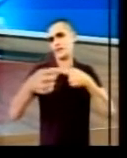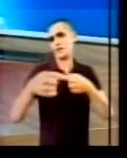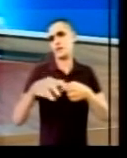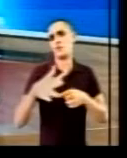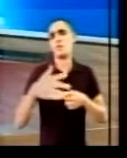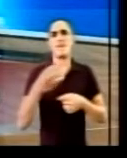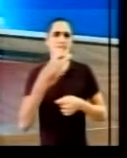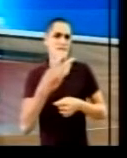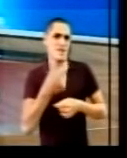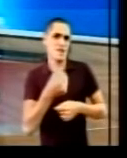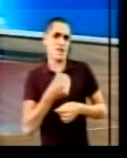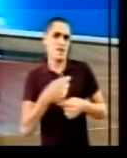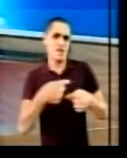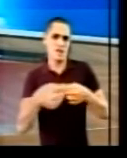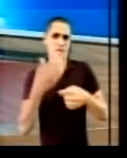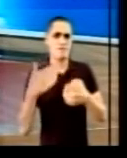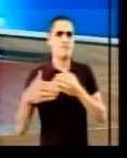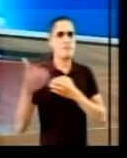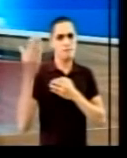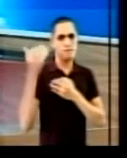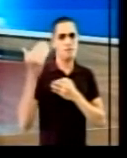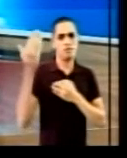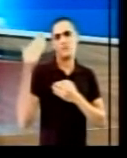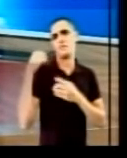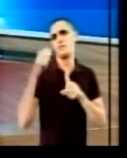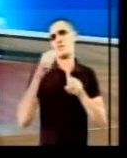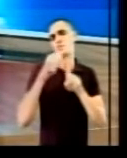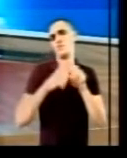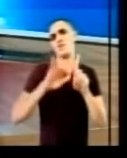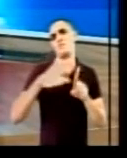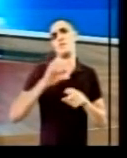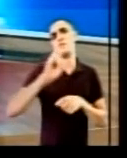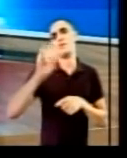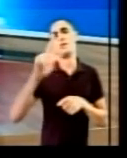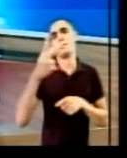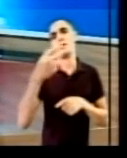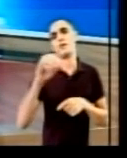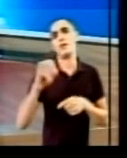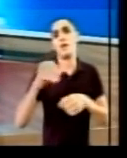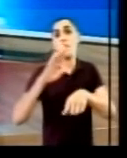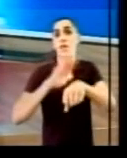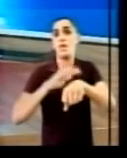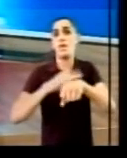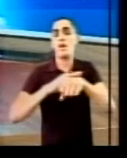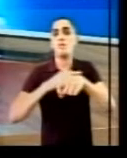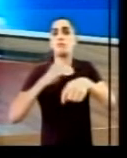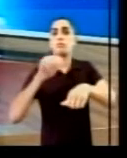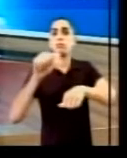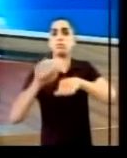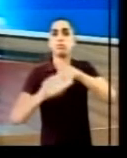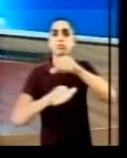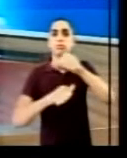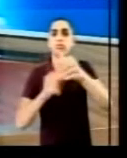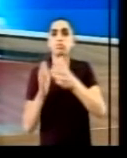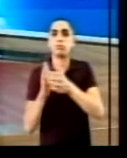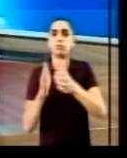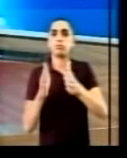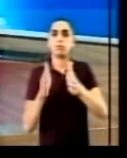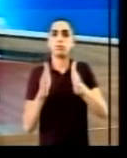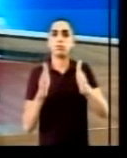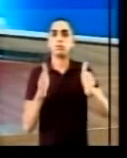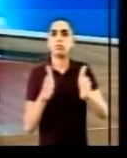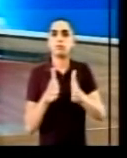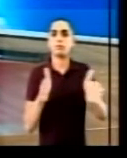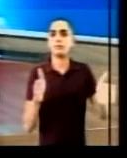36. Olha o tempo que se passou entre esse paciente estar internado em média, que era a